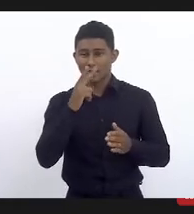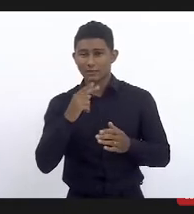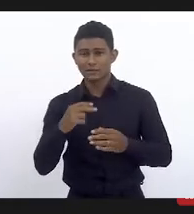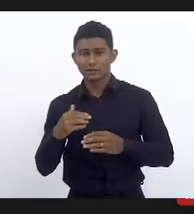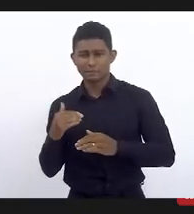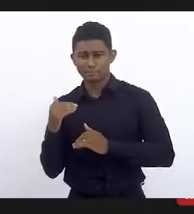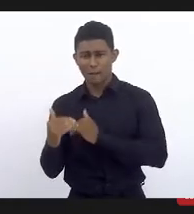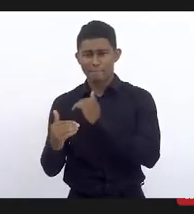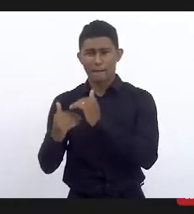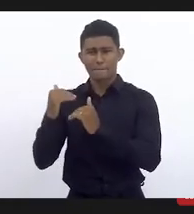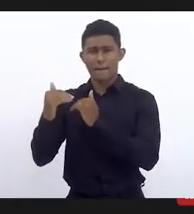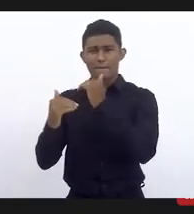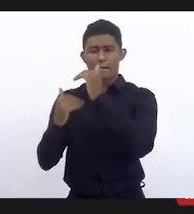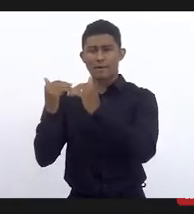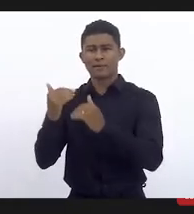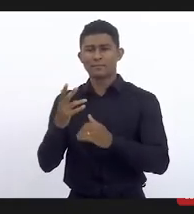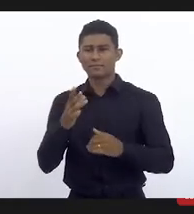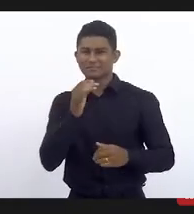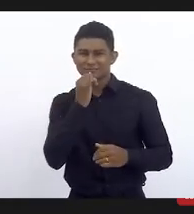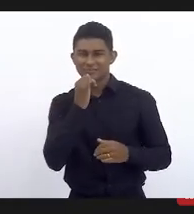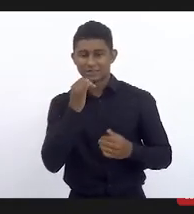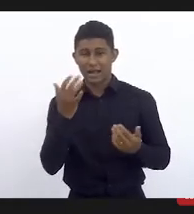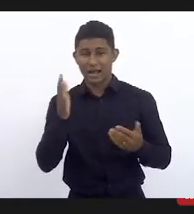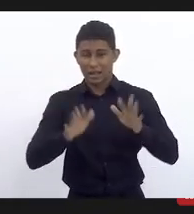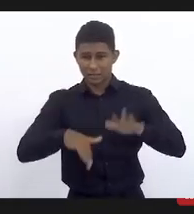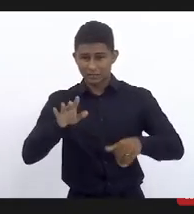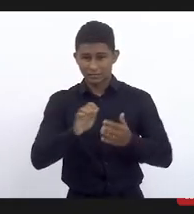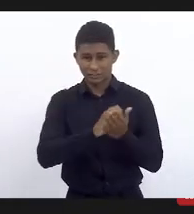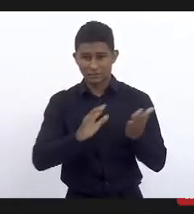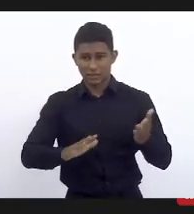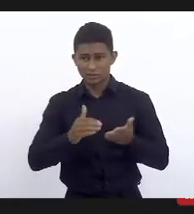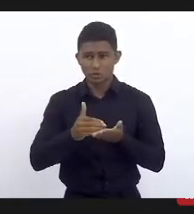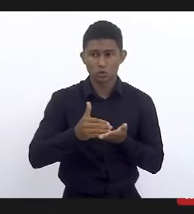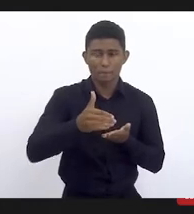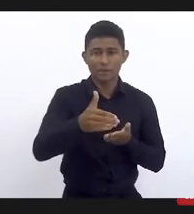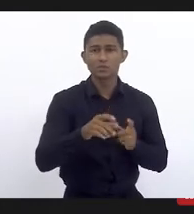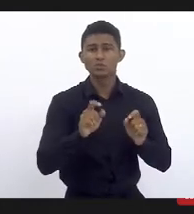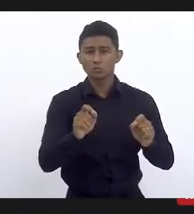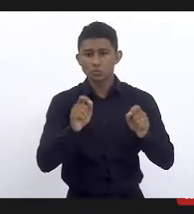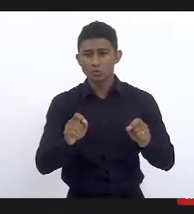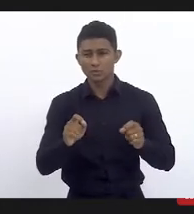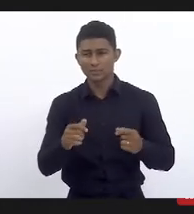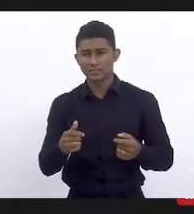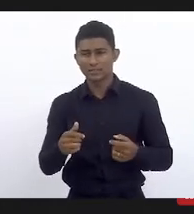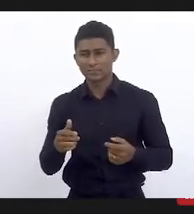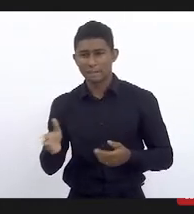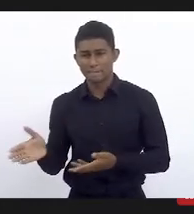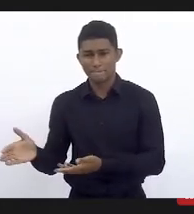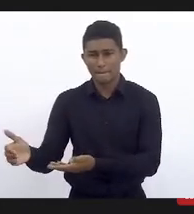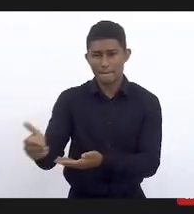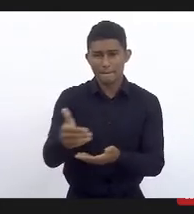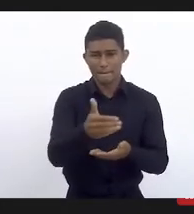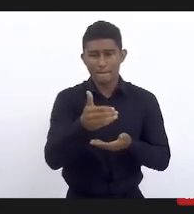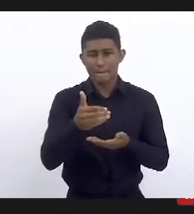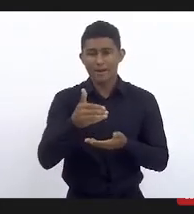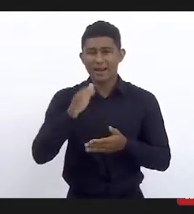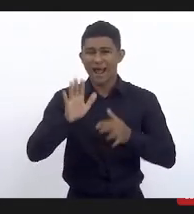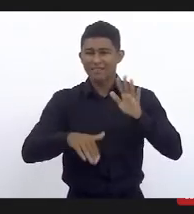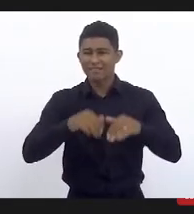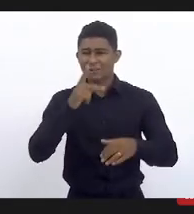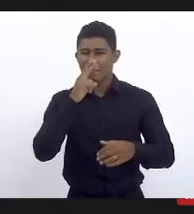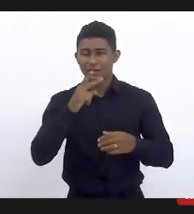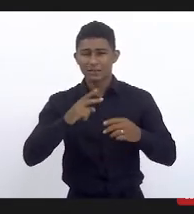atividades a gerarem receita, ele gera um acréscimo maior do que o acréscimo da